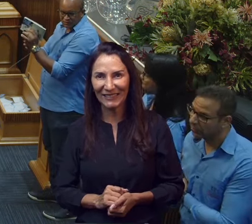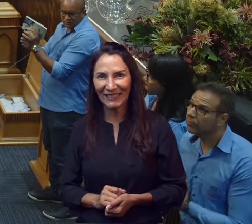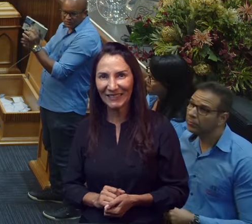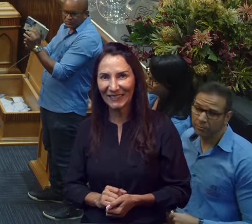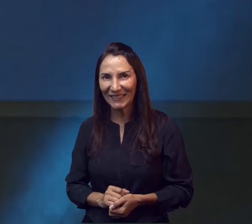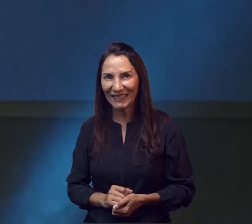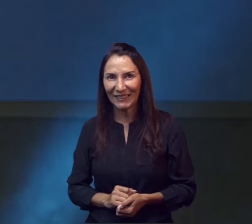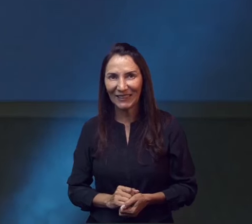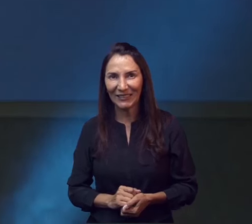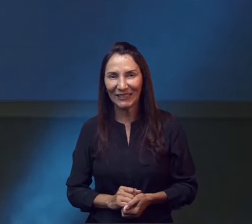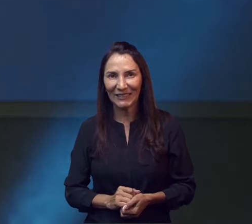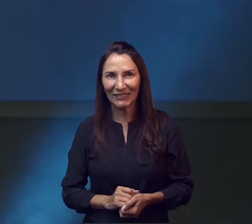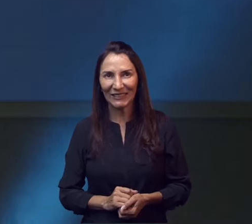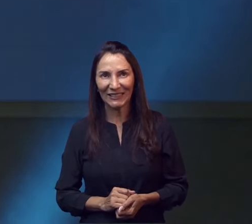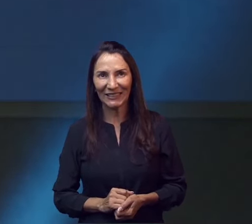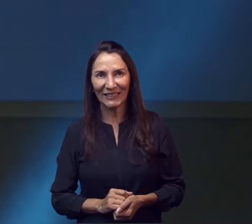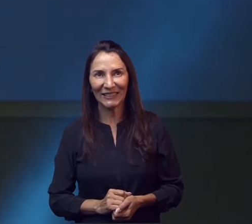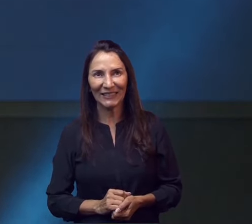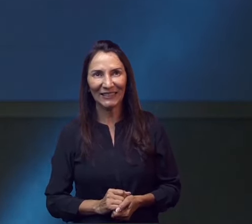tá faltando você